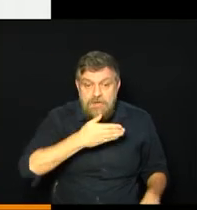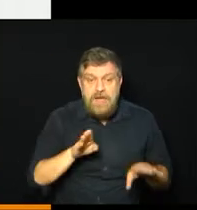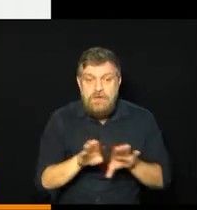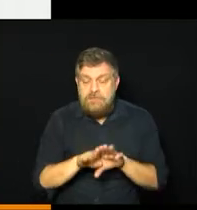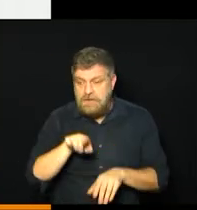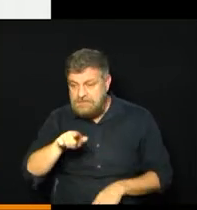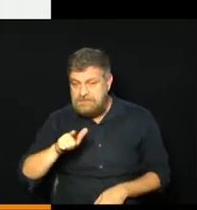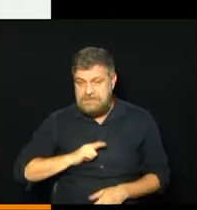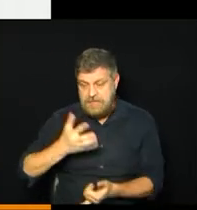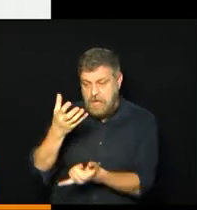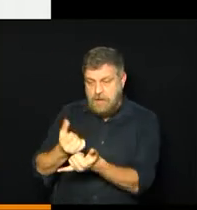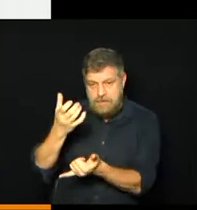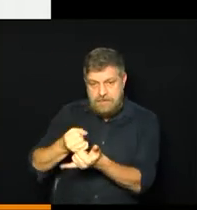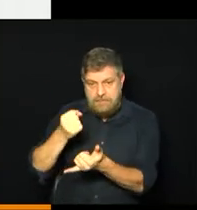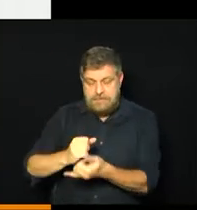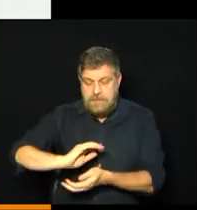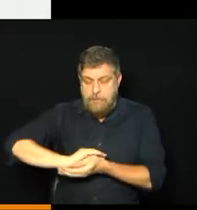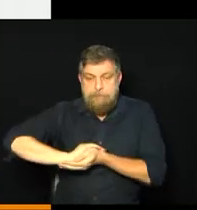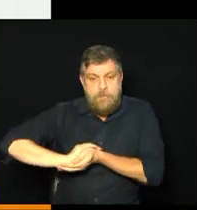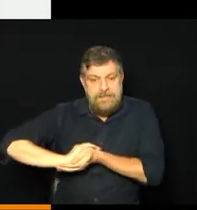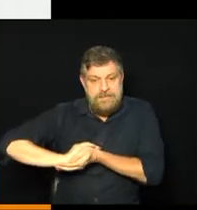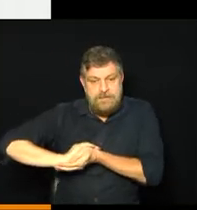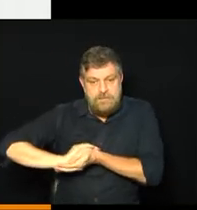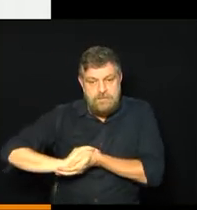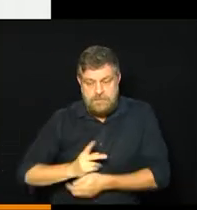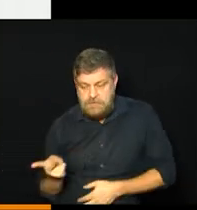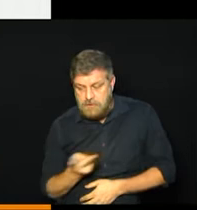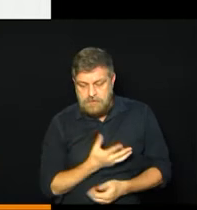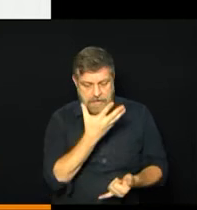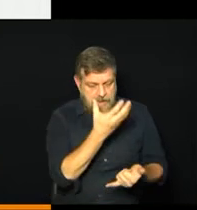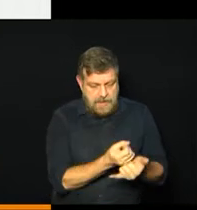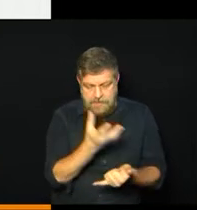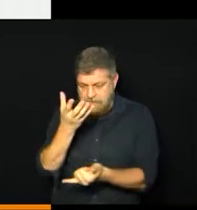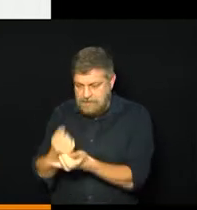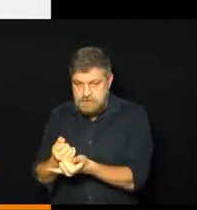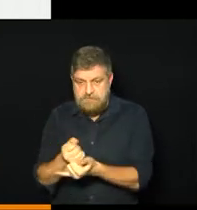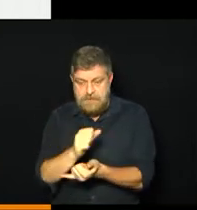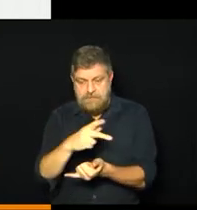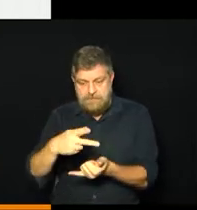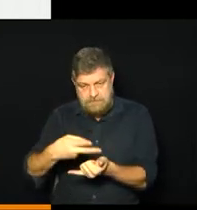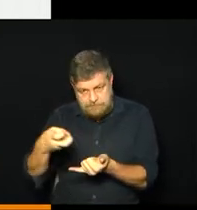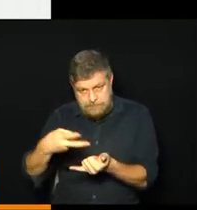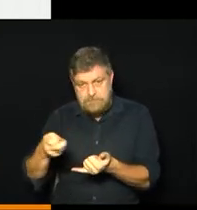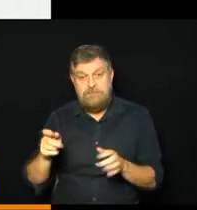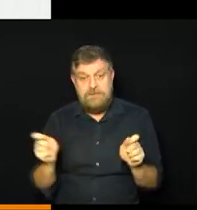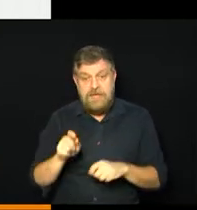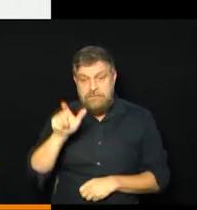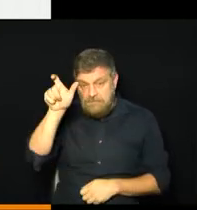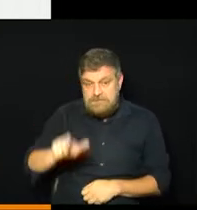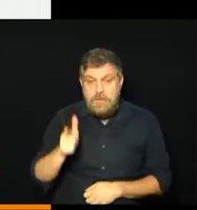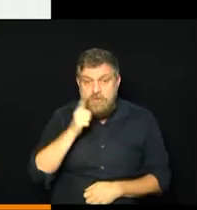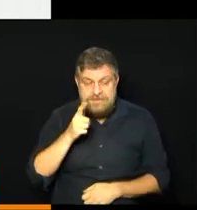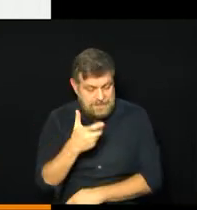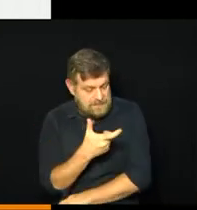se você tem um aplicativo do Poupa Tempo. Esses 2 aplicativos, eles servem, no caso do Poupa Tempo, para as vacinações